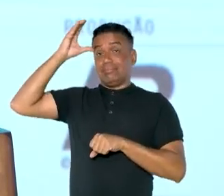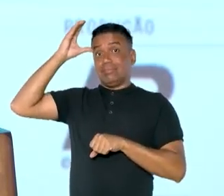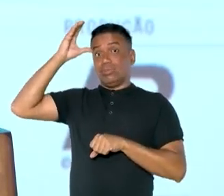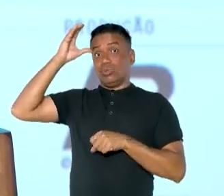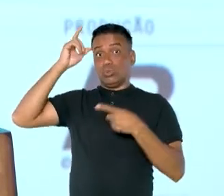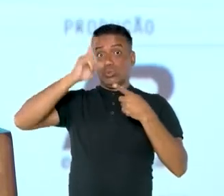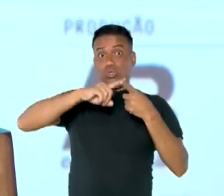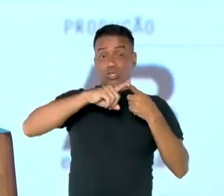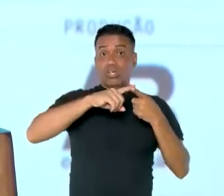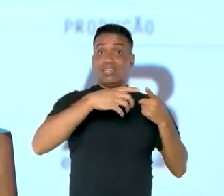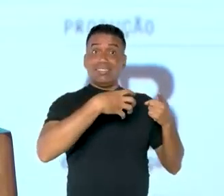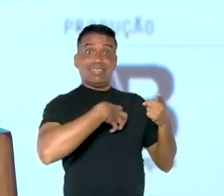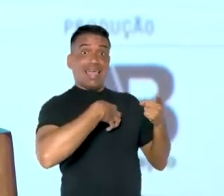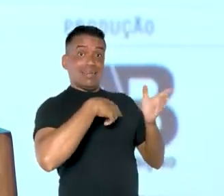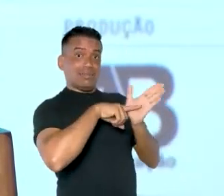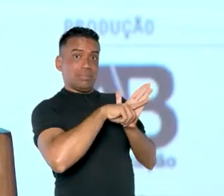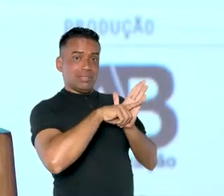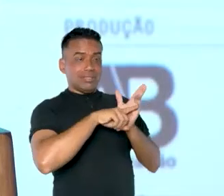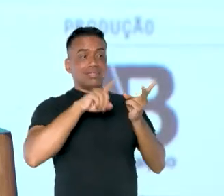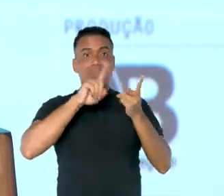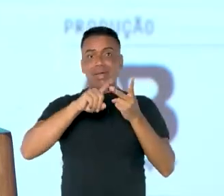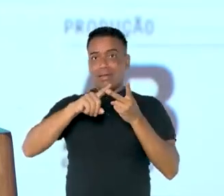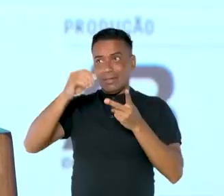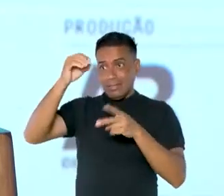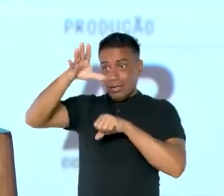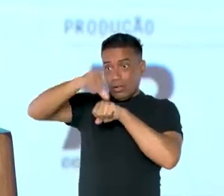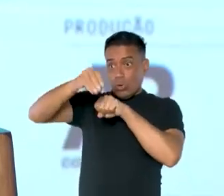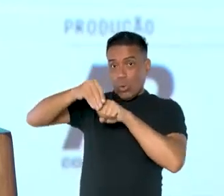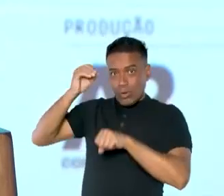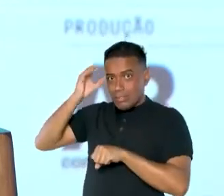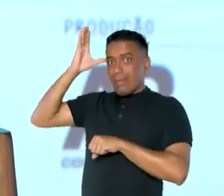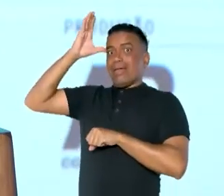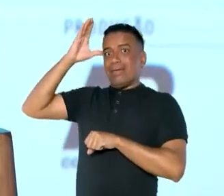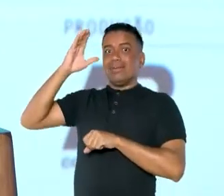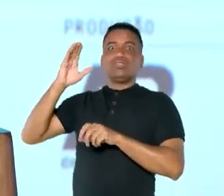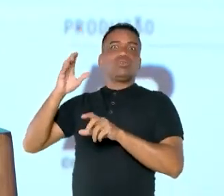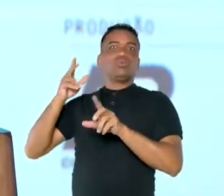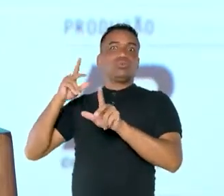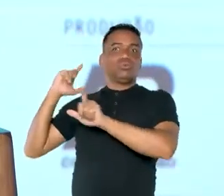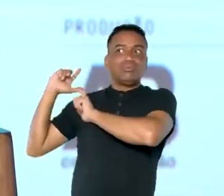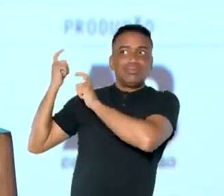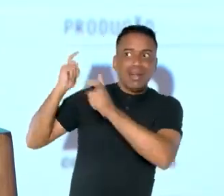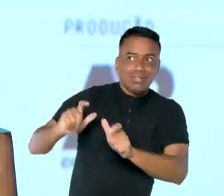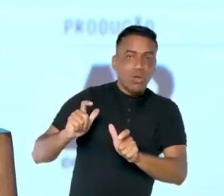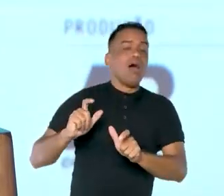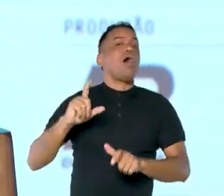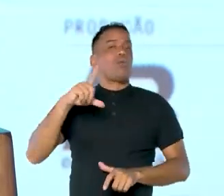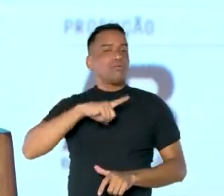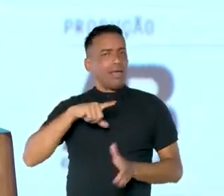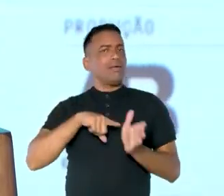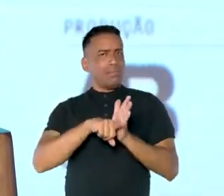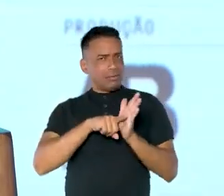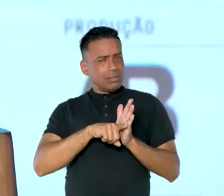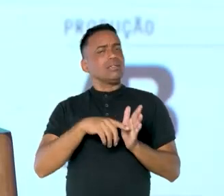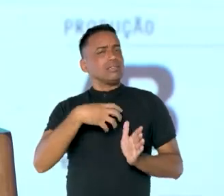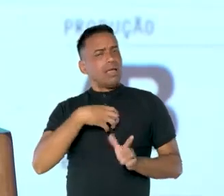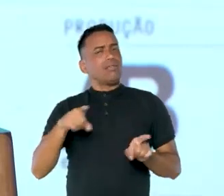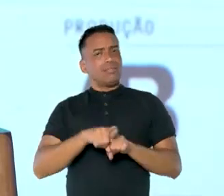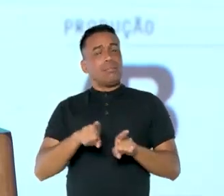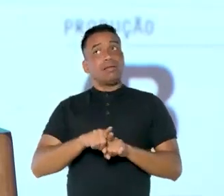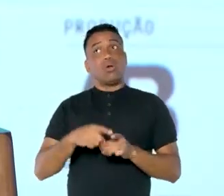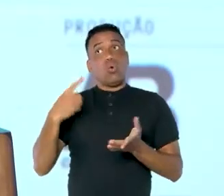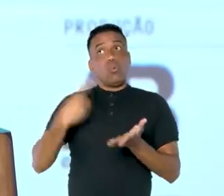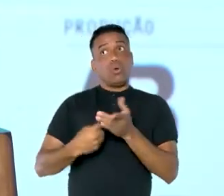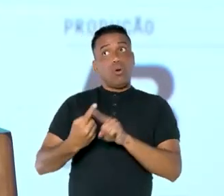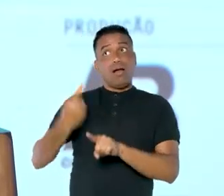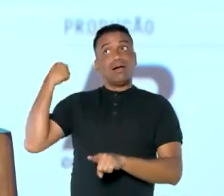tons verdes e amarelos. Leva maquiagem tribal nas bochechas de tom vermelho. Ao longo do evento, a plateia é filmada e está